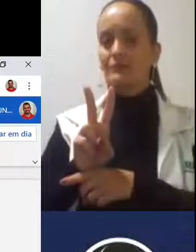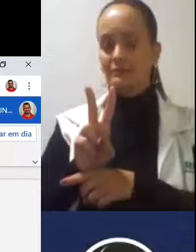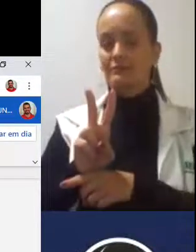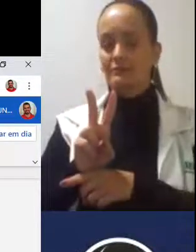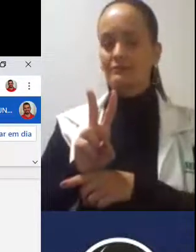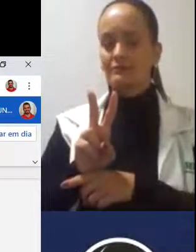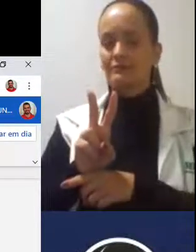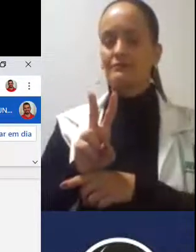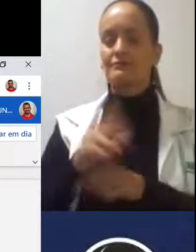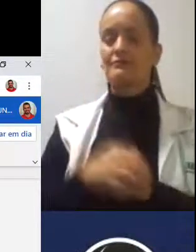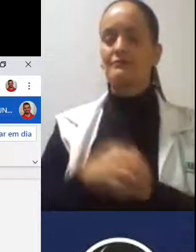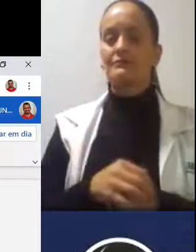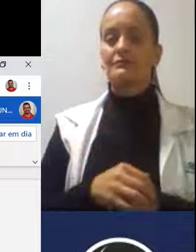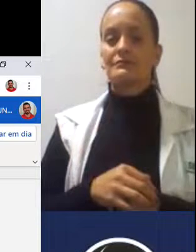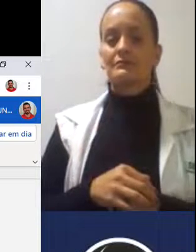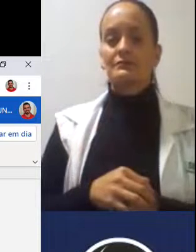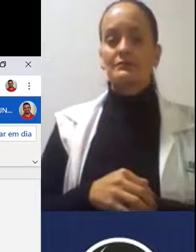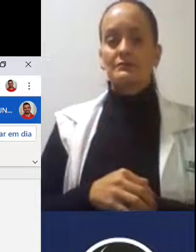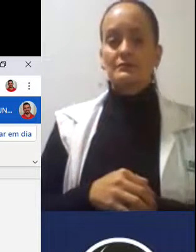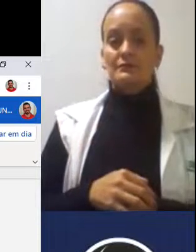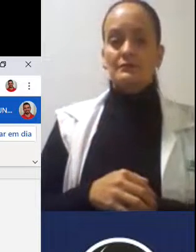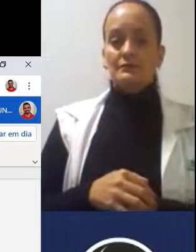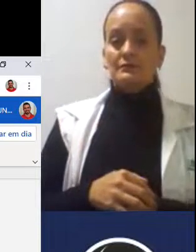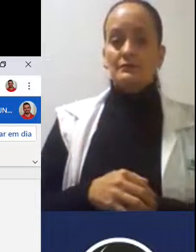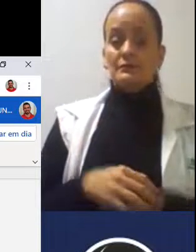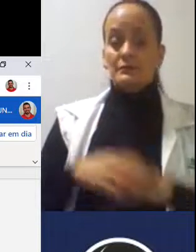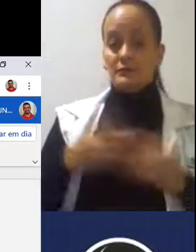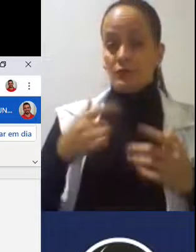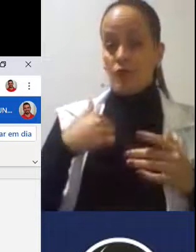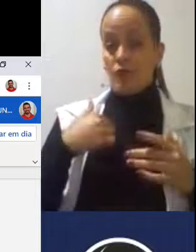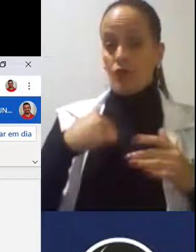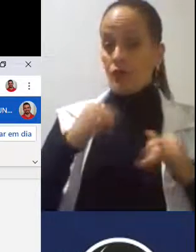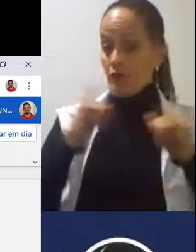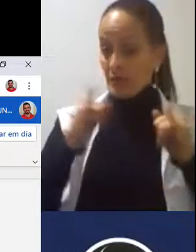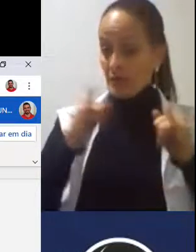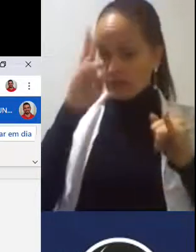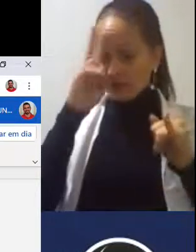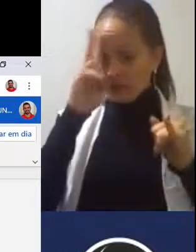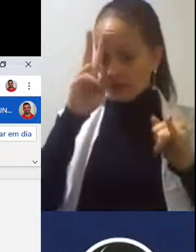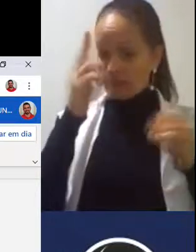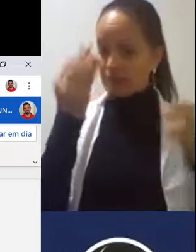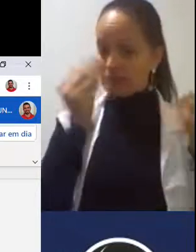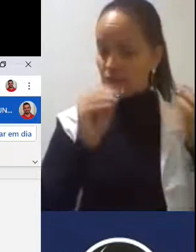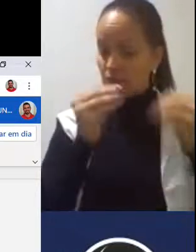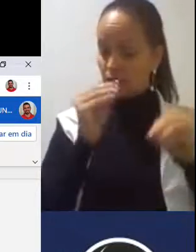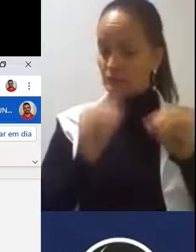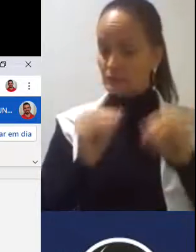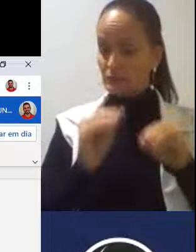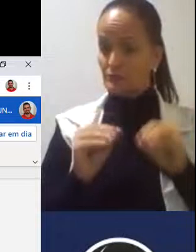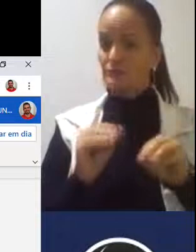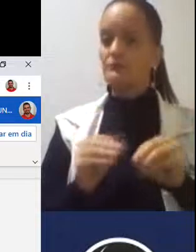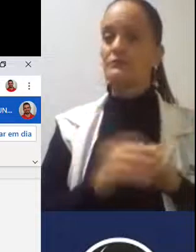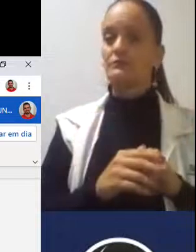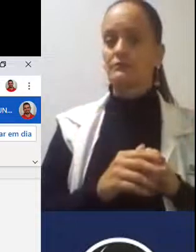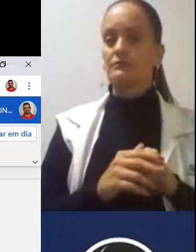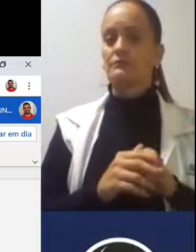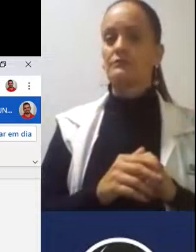né? Então, ó, colocar aqui ó, as informações mais relevantes a gente vai destacando. Então, as lâmpadas serão acionadas por